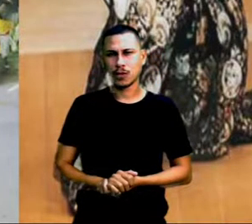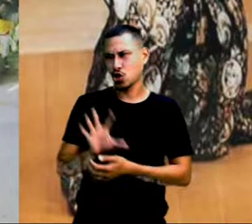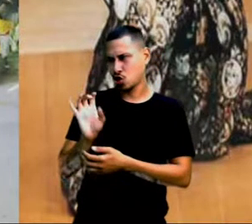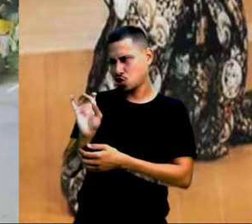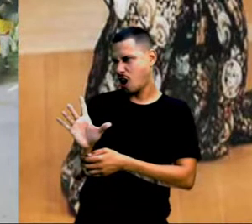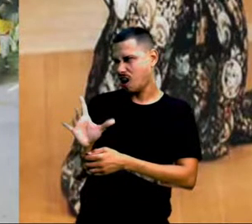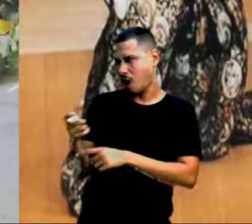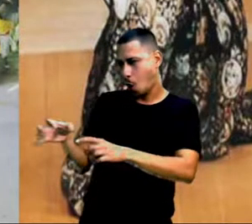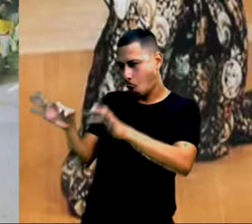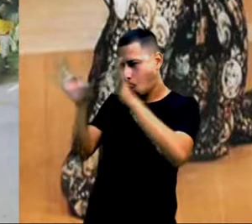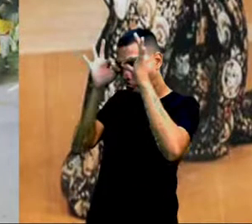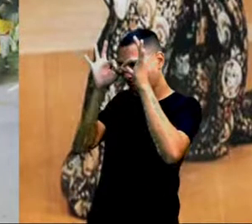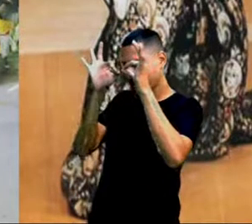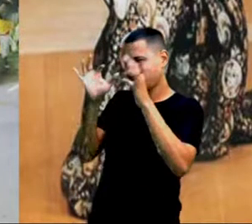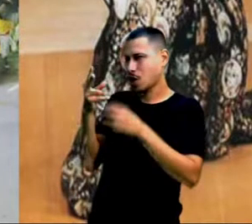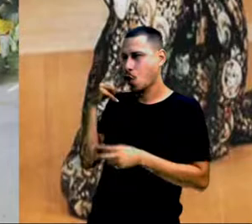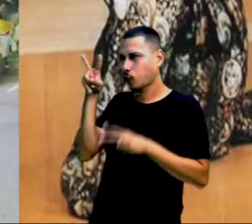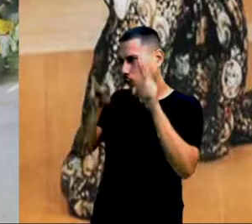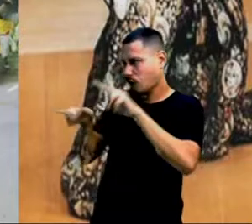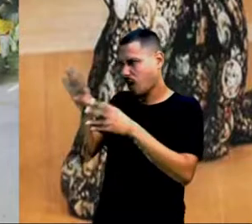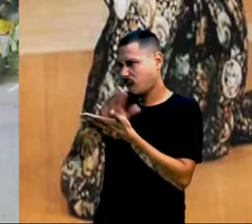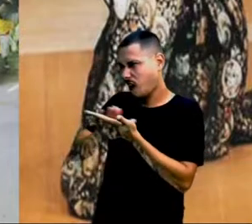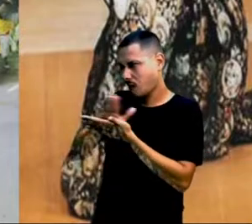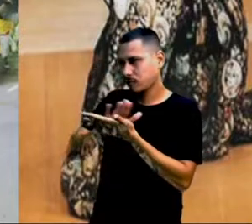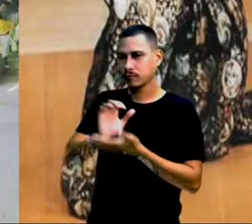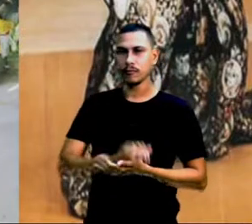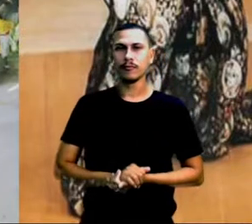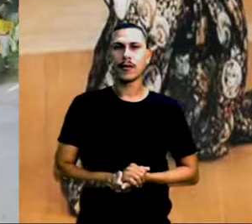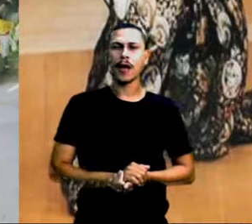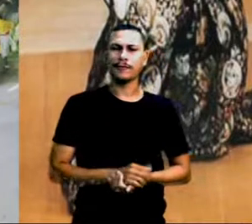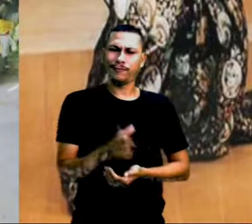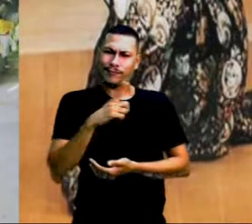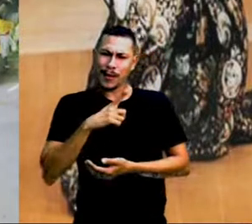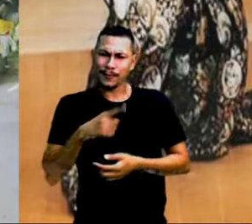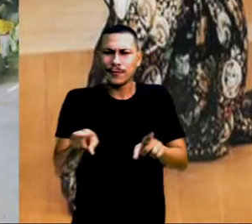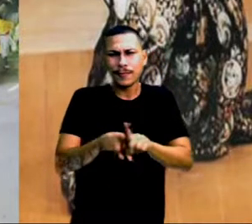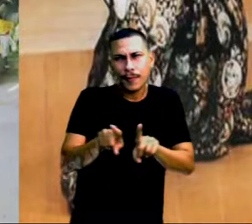que eu estou cegueta, cegueta, cegueta, né? E aqui a gente tem